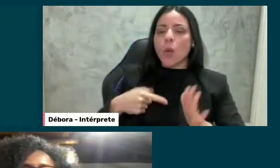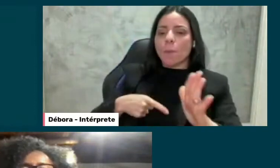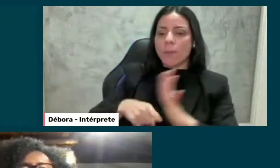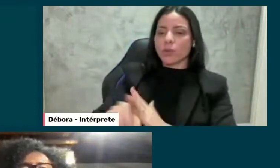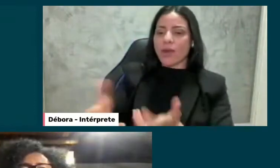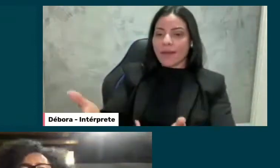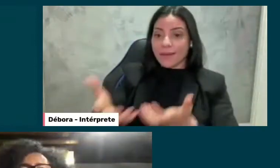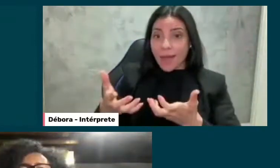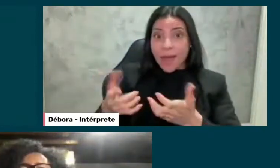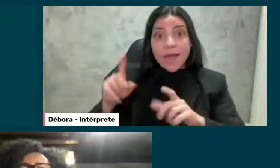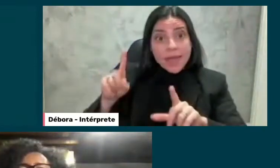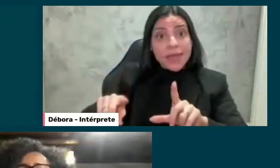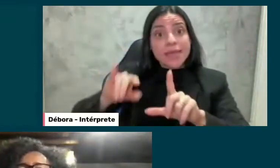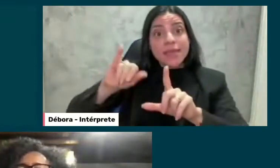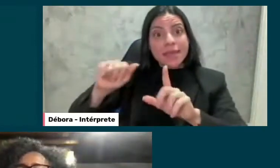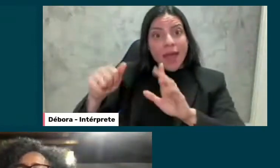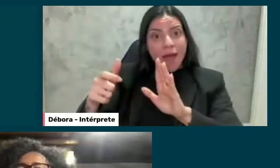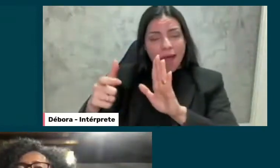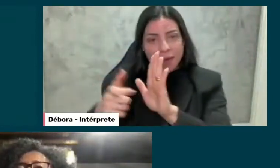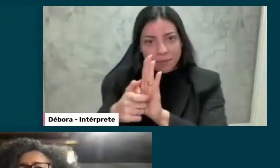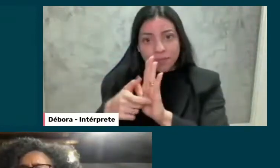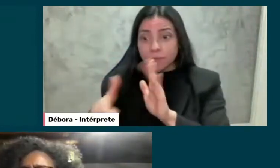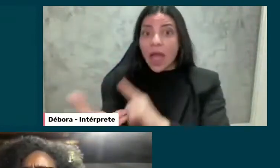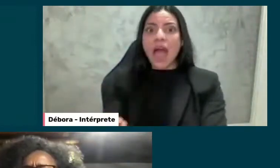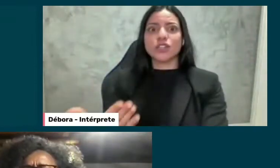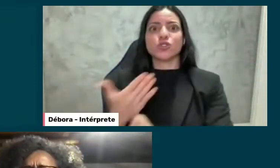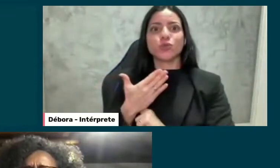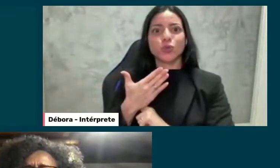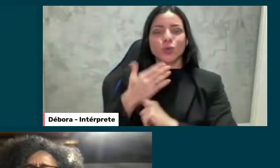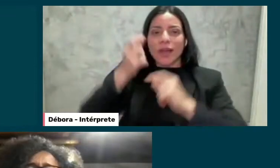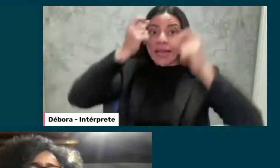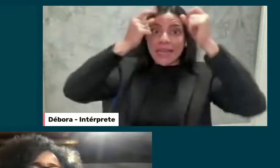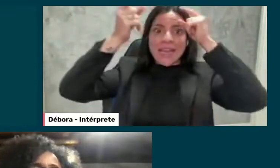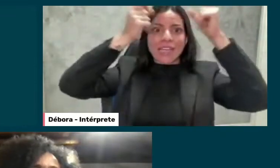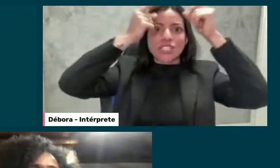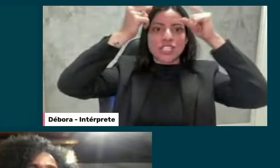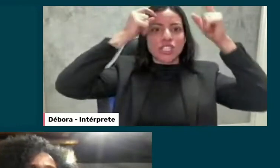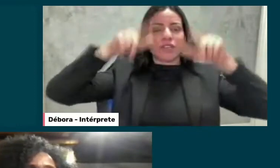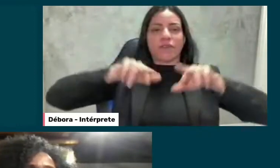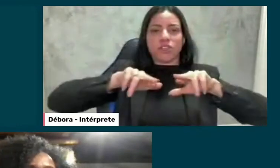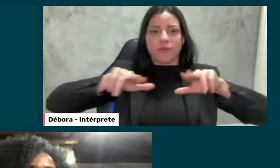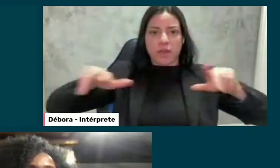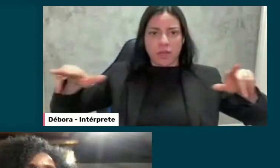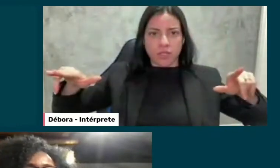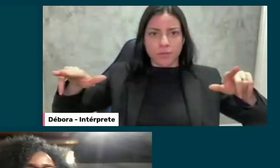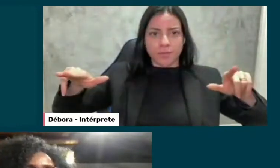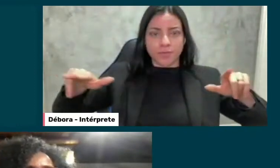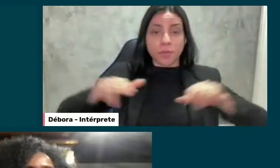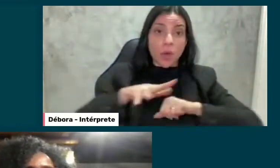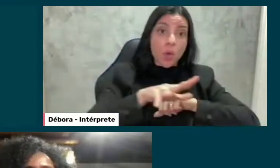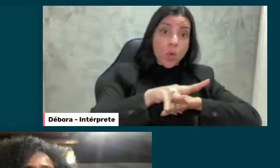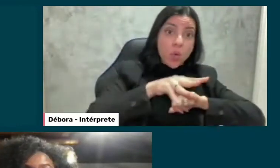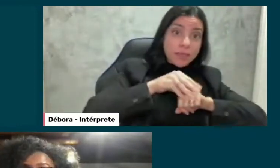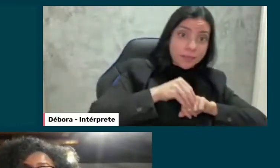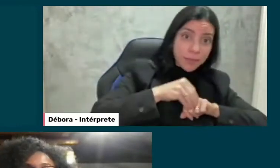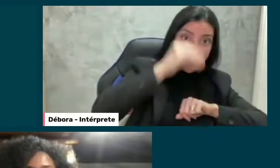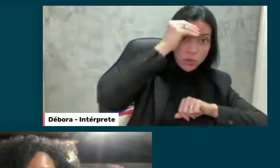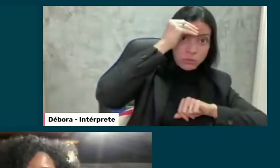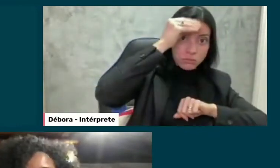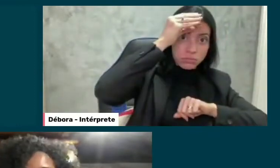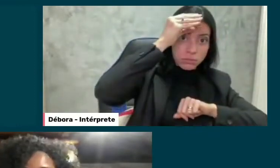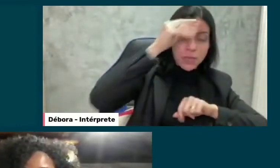criativa. Então, o conhecimento das pessoas e o potencial da IA faz muita,